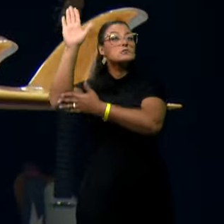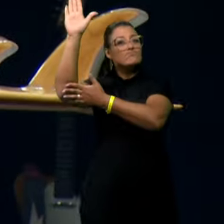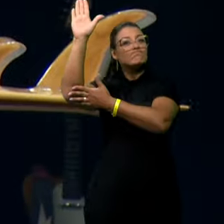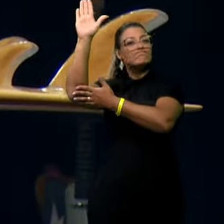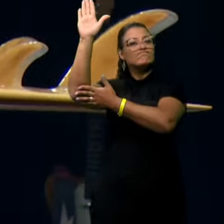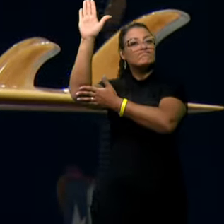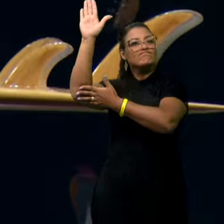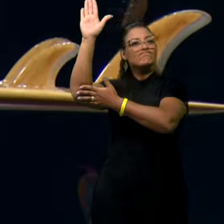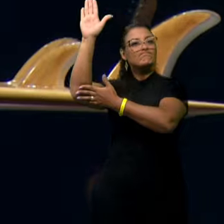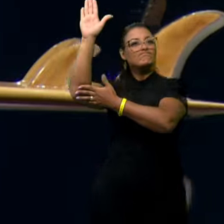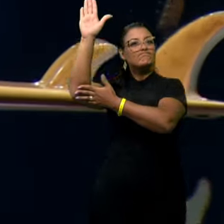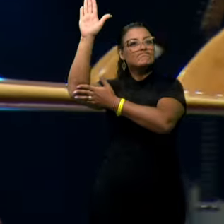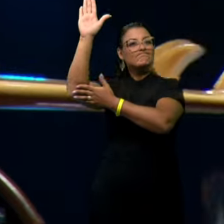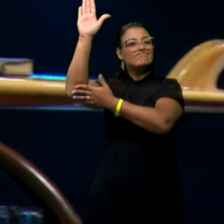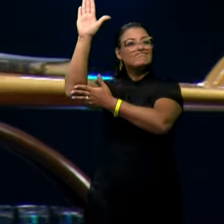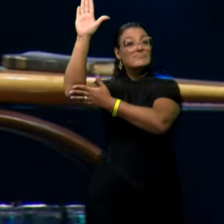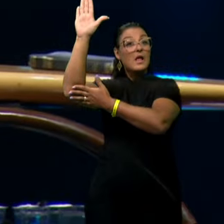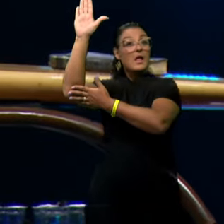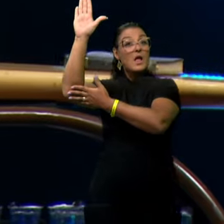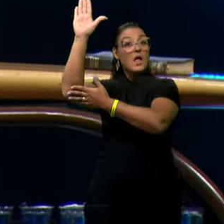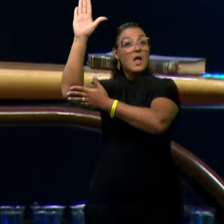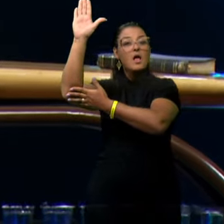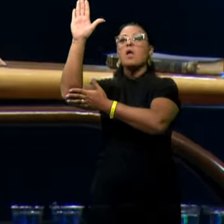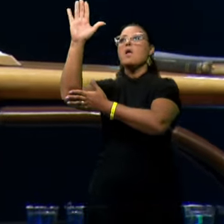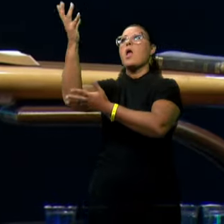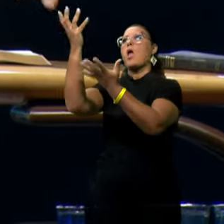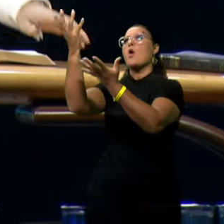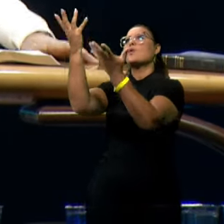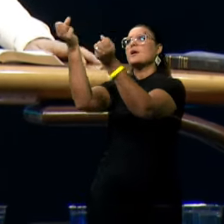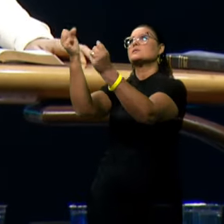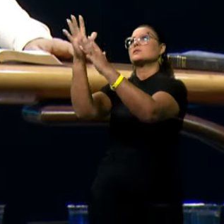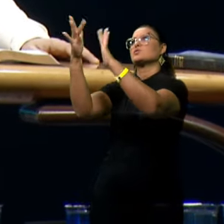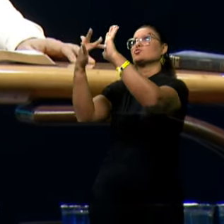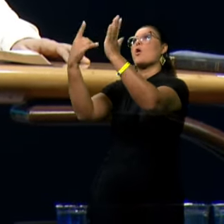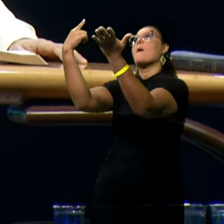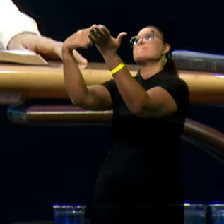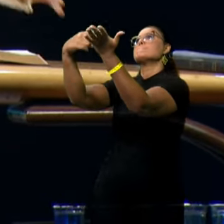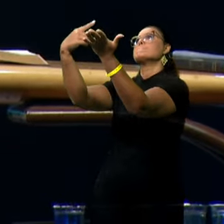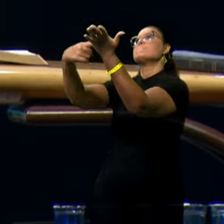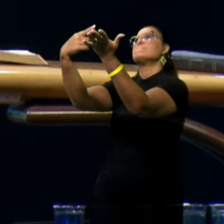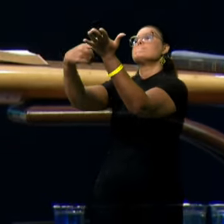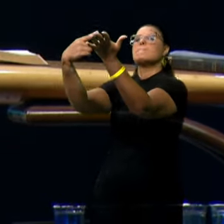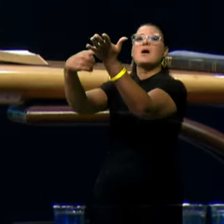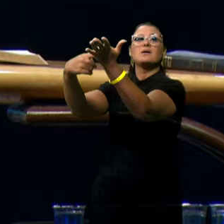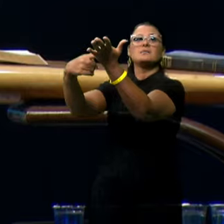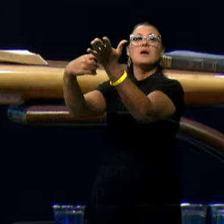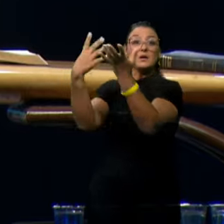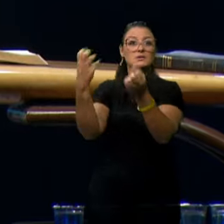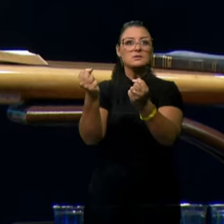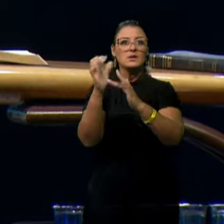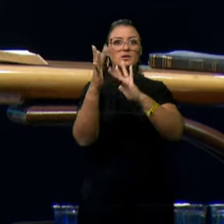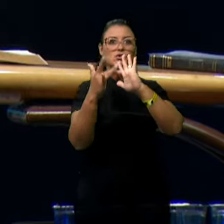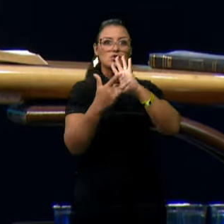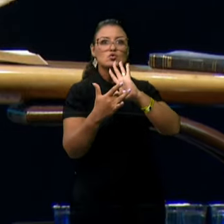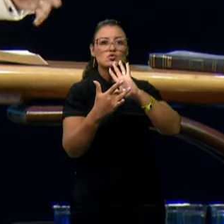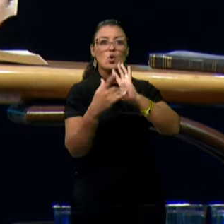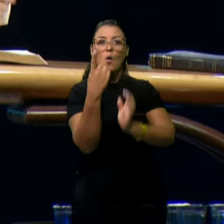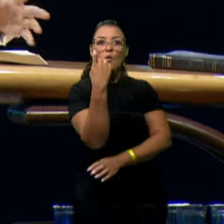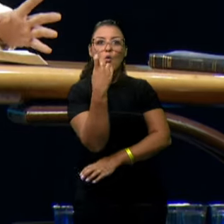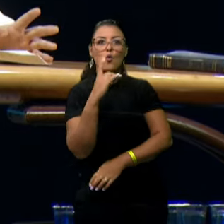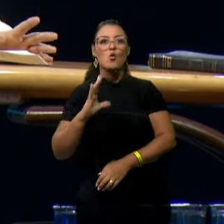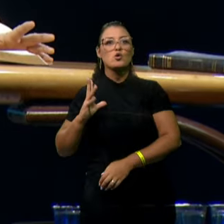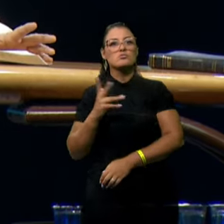a maioria de Você levantou eu quero fazer um pacto com Deus e você se aceitaram o senhor como seu Salvador não queria